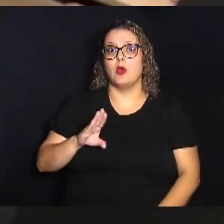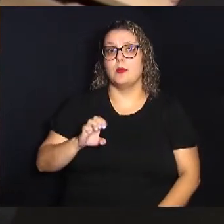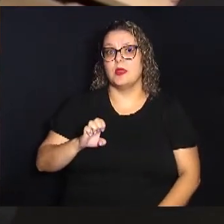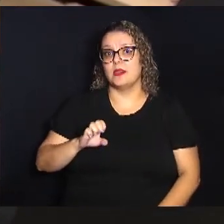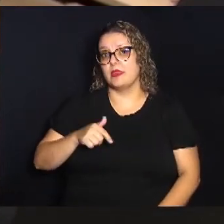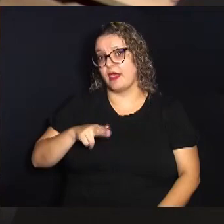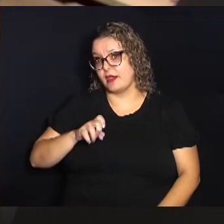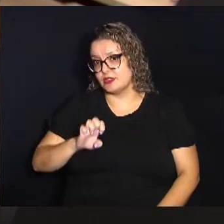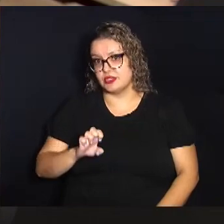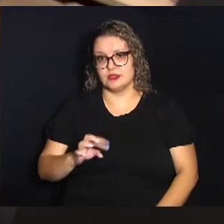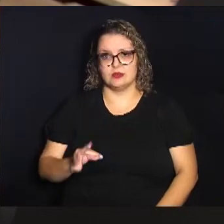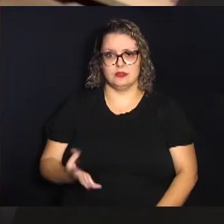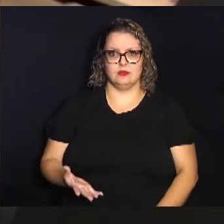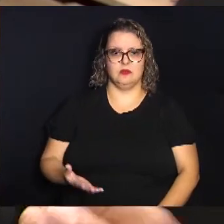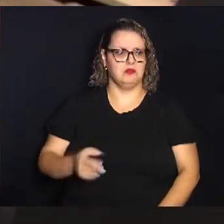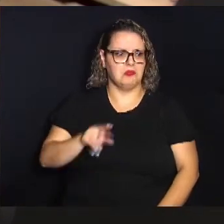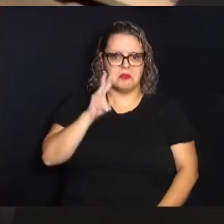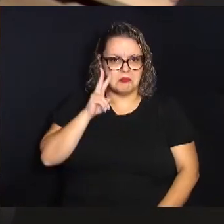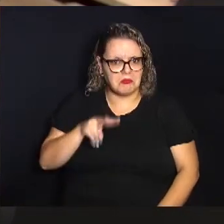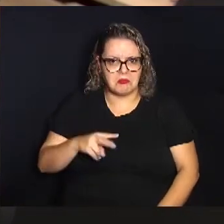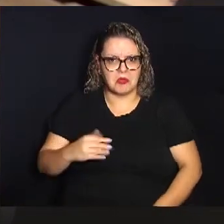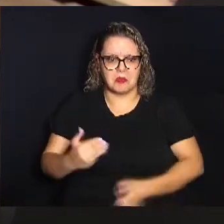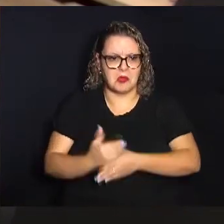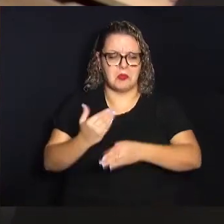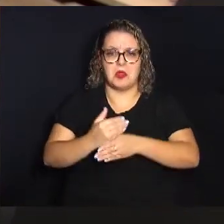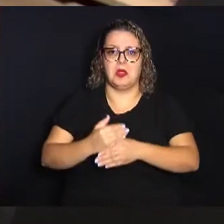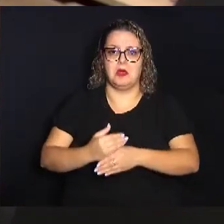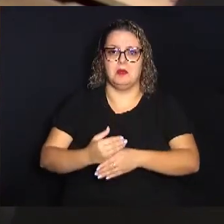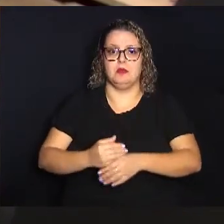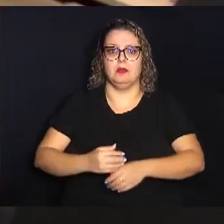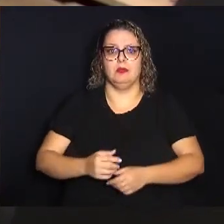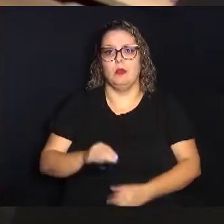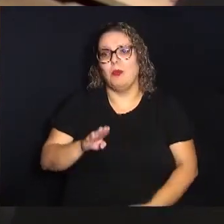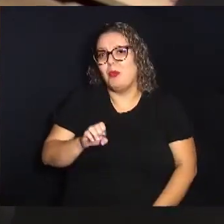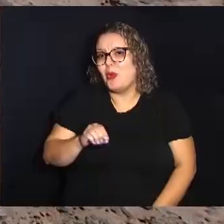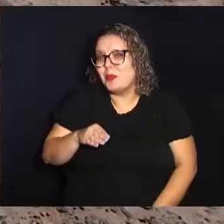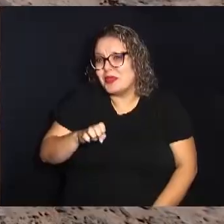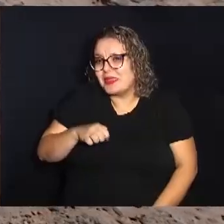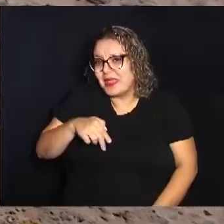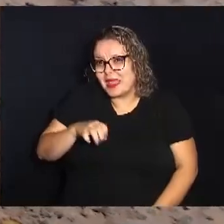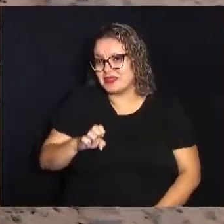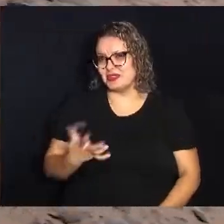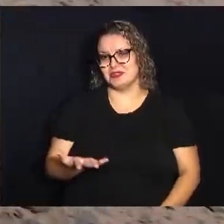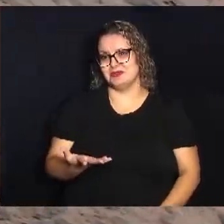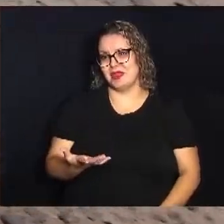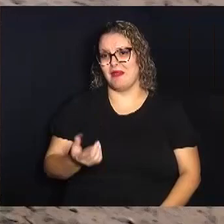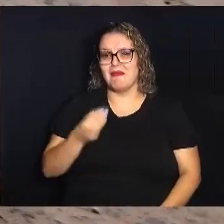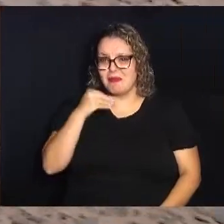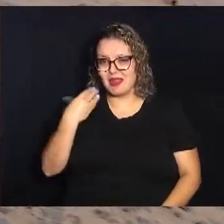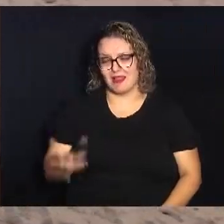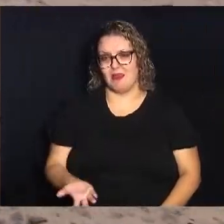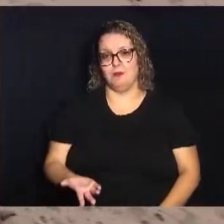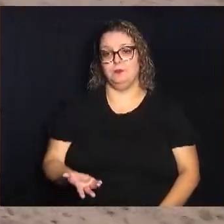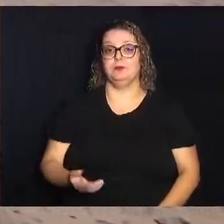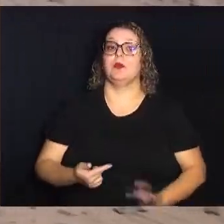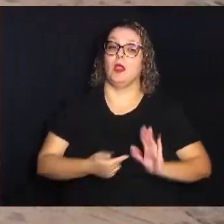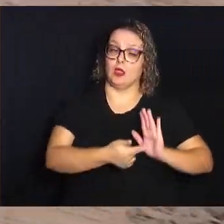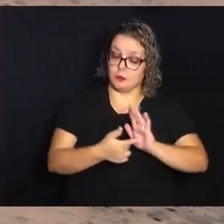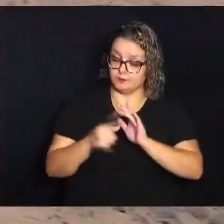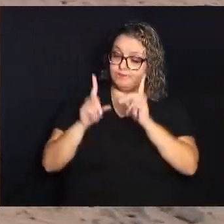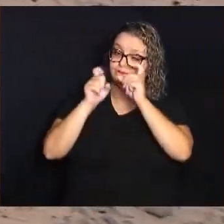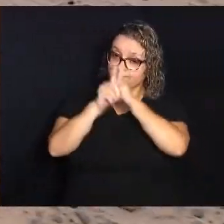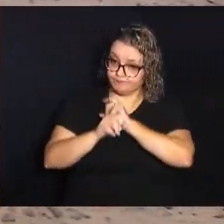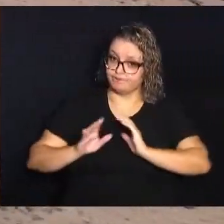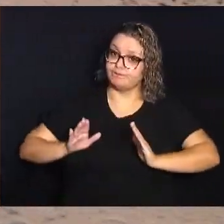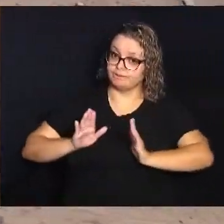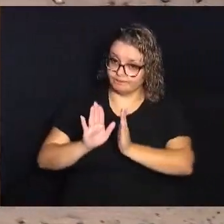nunca viu uma construtora ter uma bobiquete numa obra tão grande daquela ali o parlamentar demonstra preocupação com a